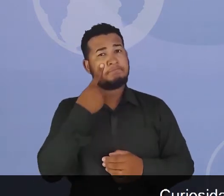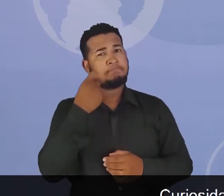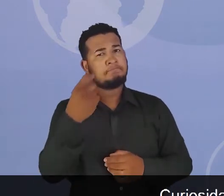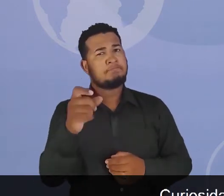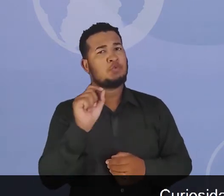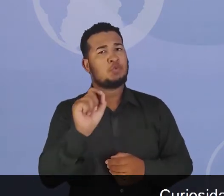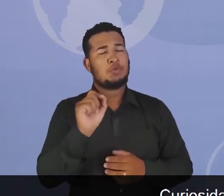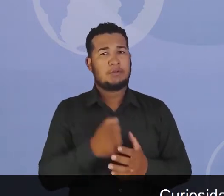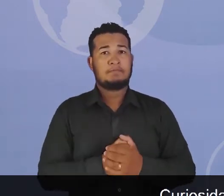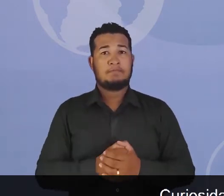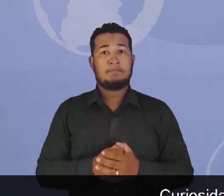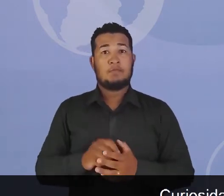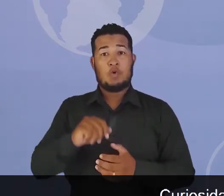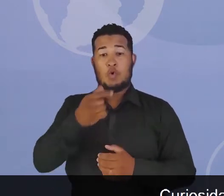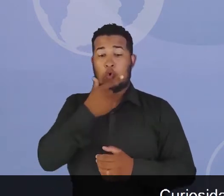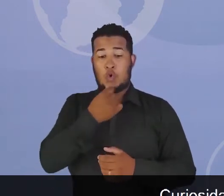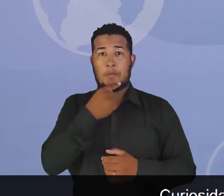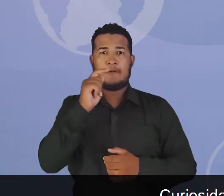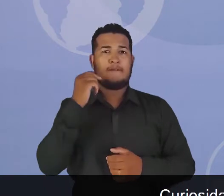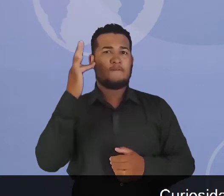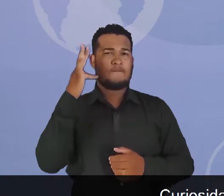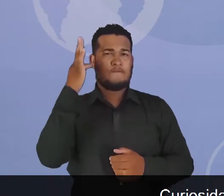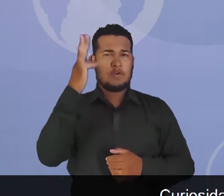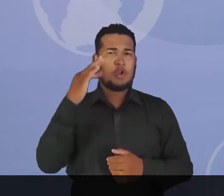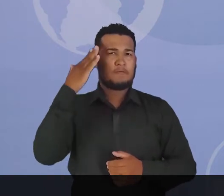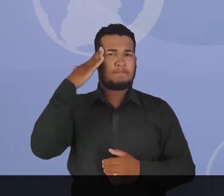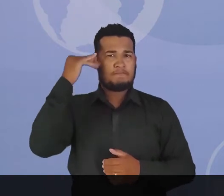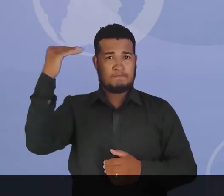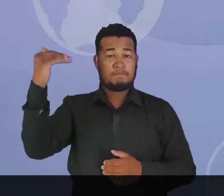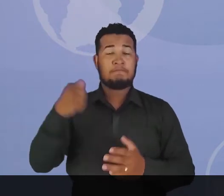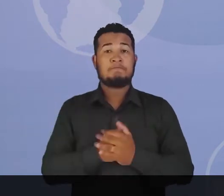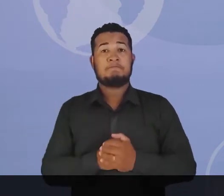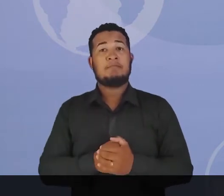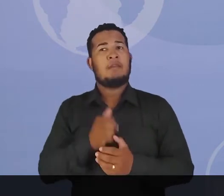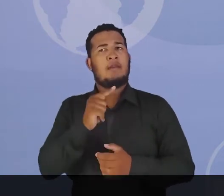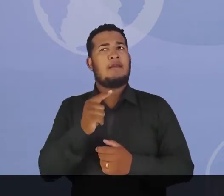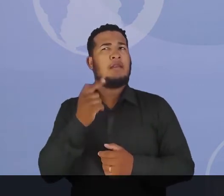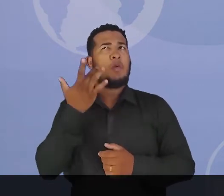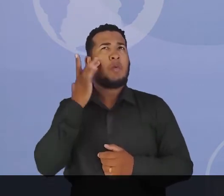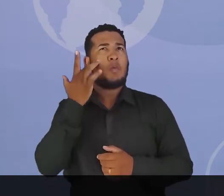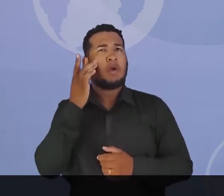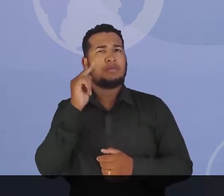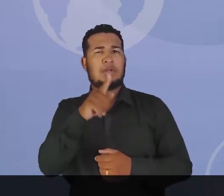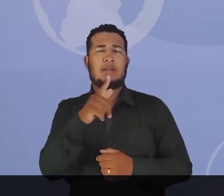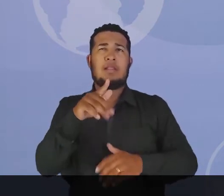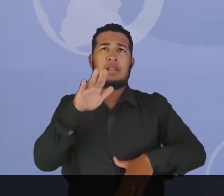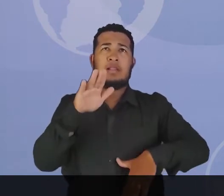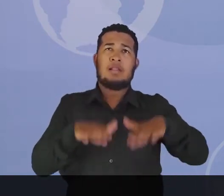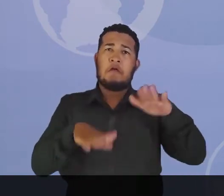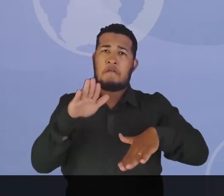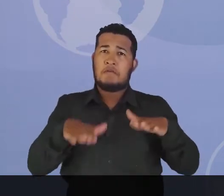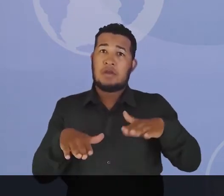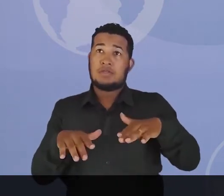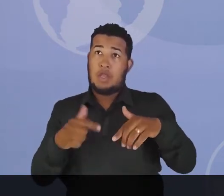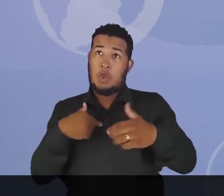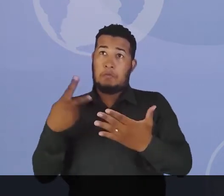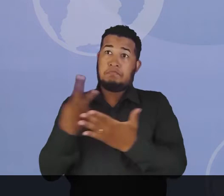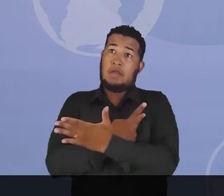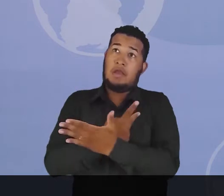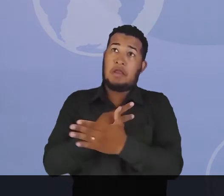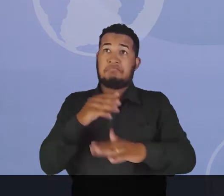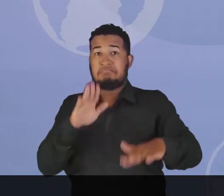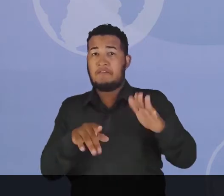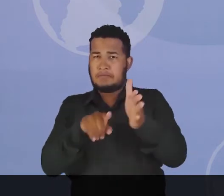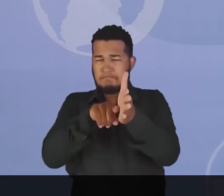O Jeremy Bentham, que é esse filósofo utilitarista, eu acho que ele foi, talvez eu esteja errado agora, isso é uma coisa que você